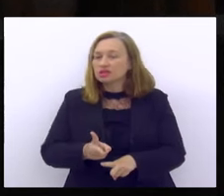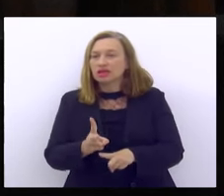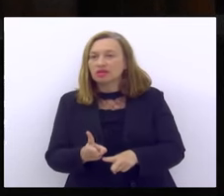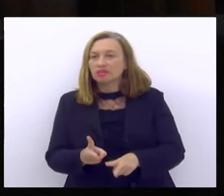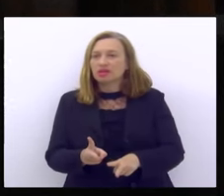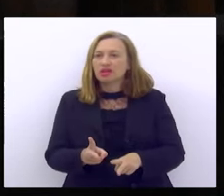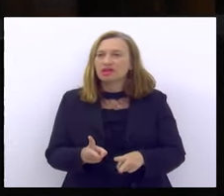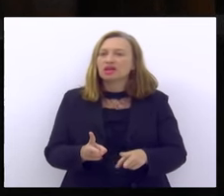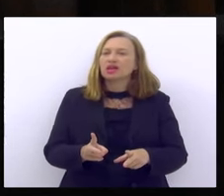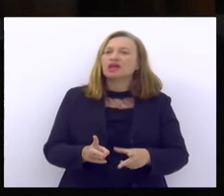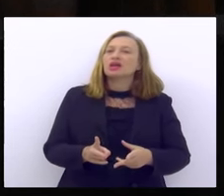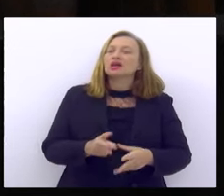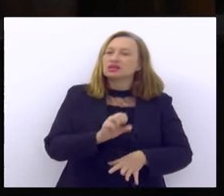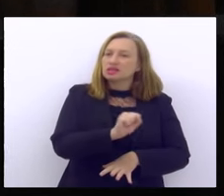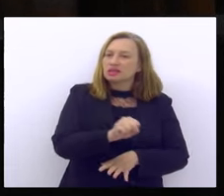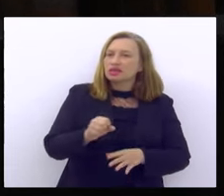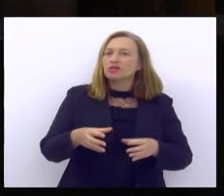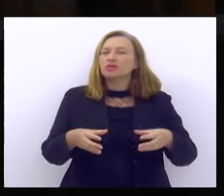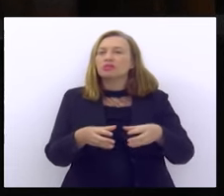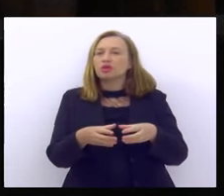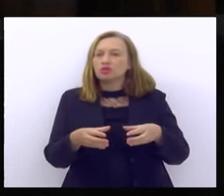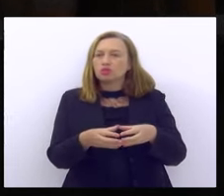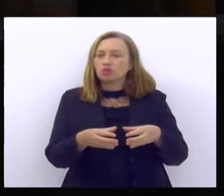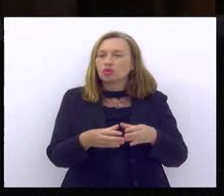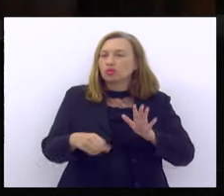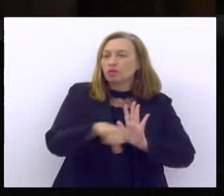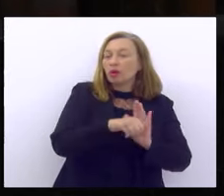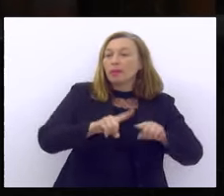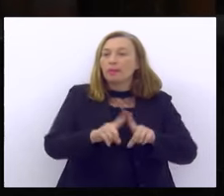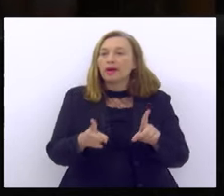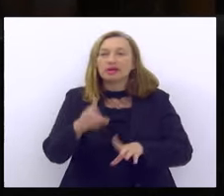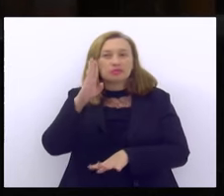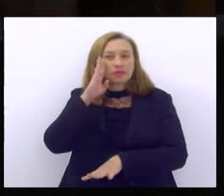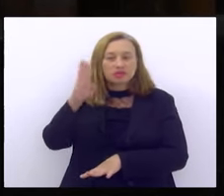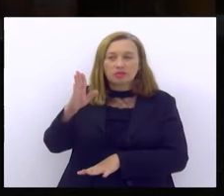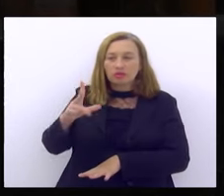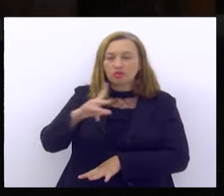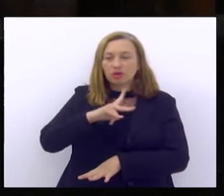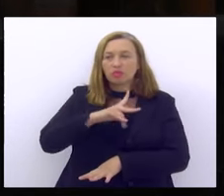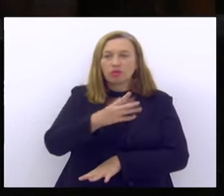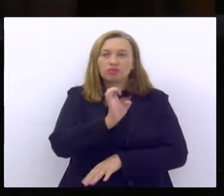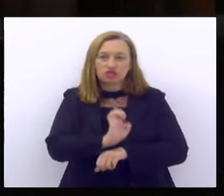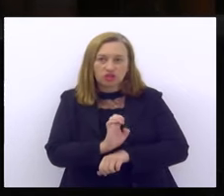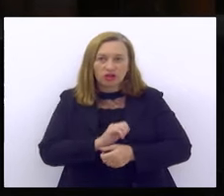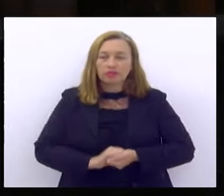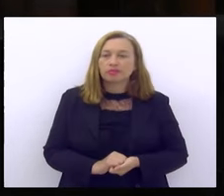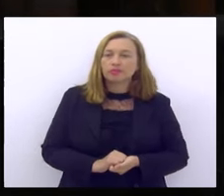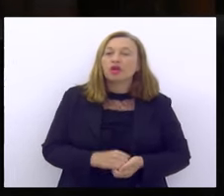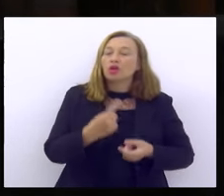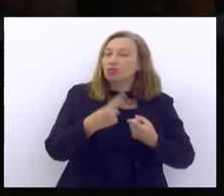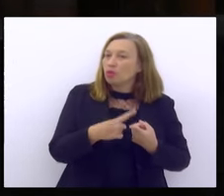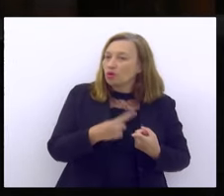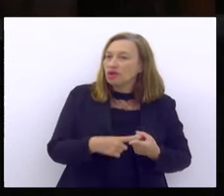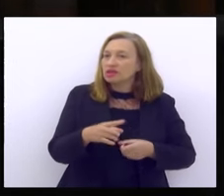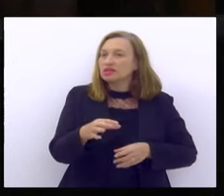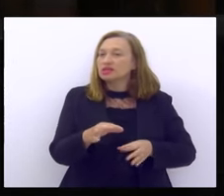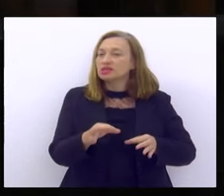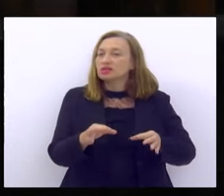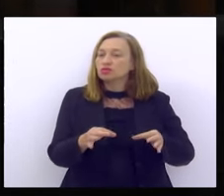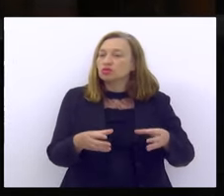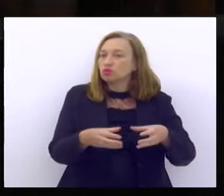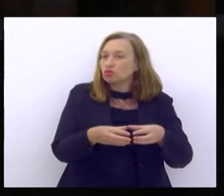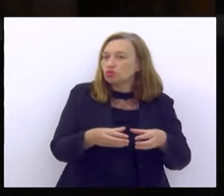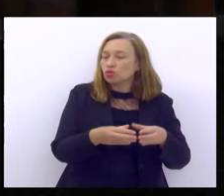operada, sim, pelas organizações criminosas, mas especialmente pelo próprio Estado. Porque se as organizações